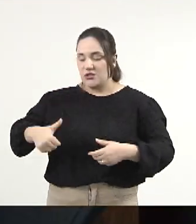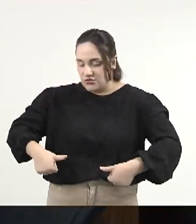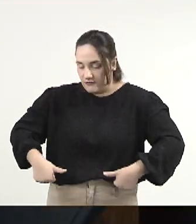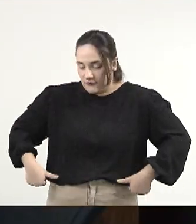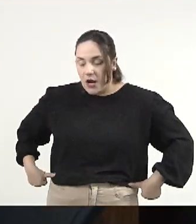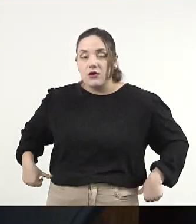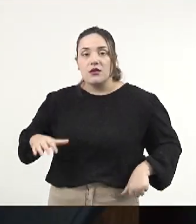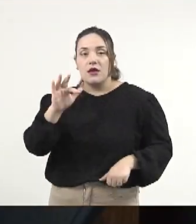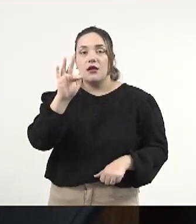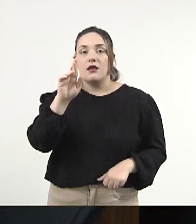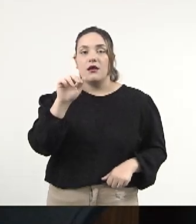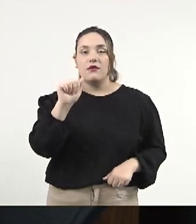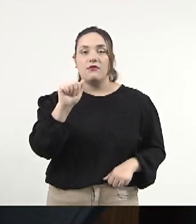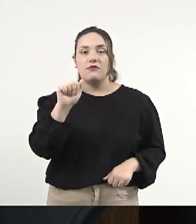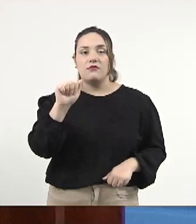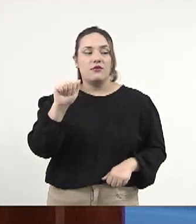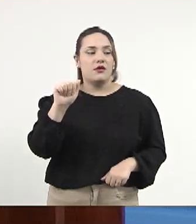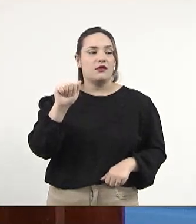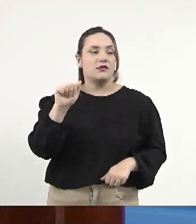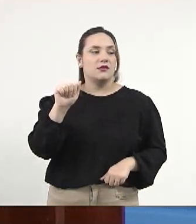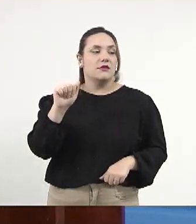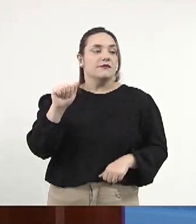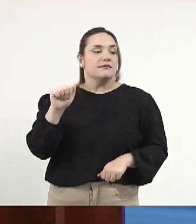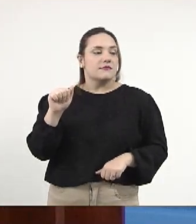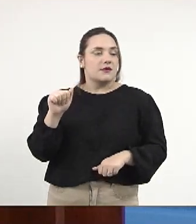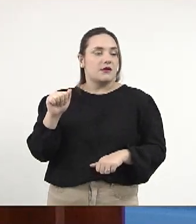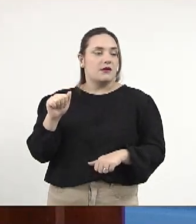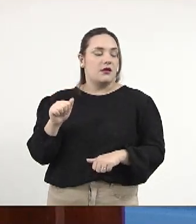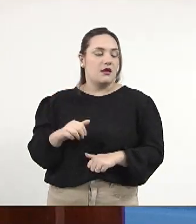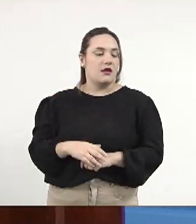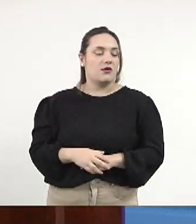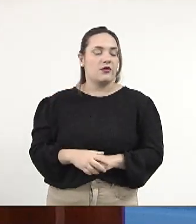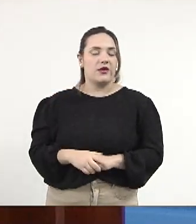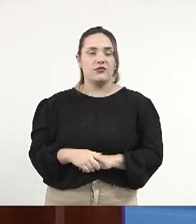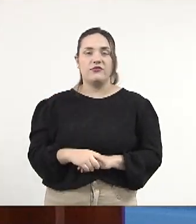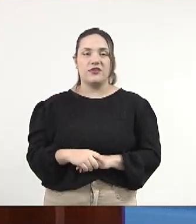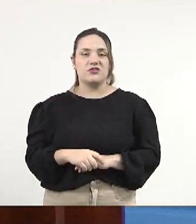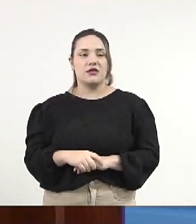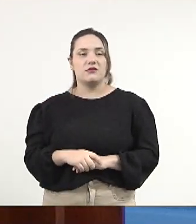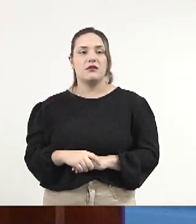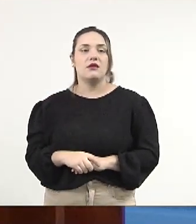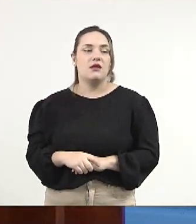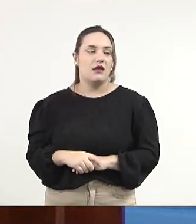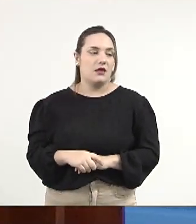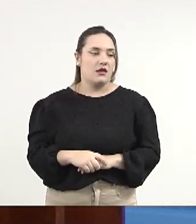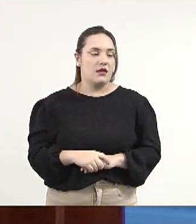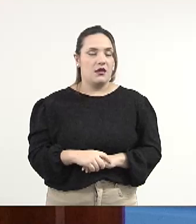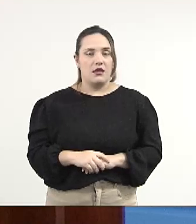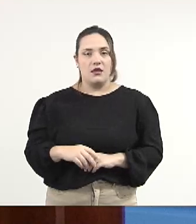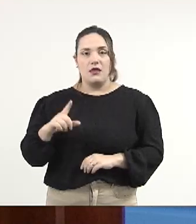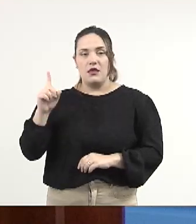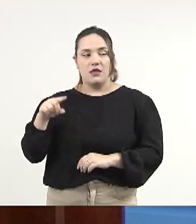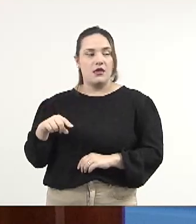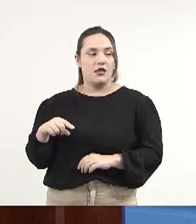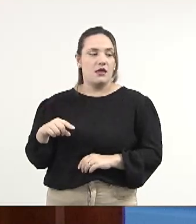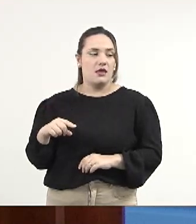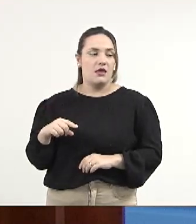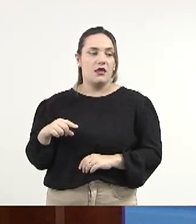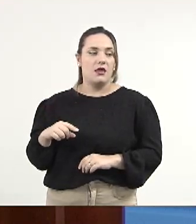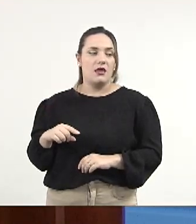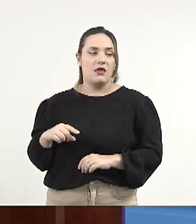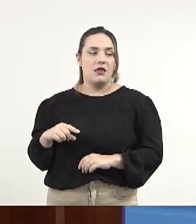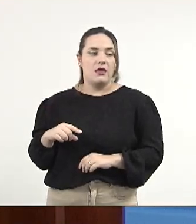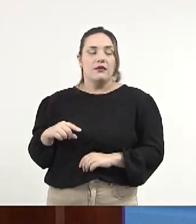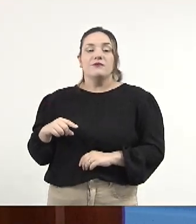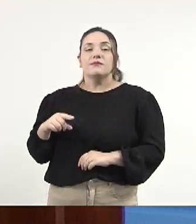suas crianças, atrás do leite especial, atrás de insumos que as crianças precisam, de